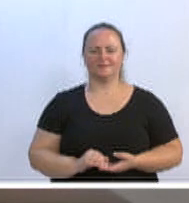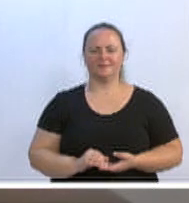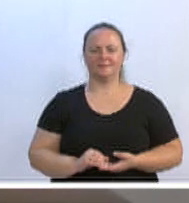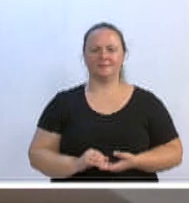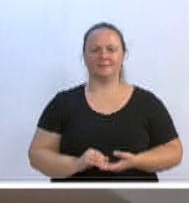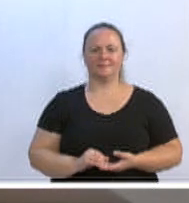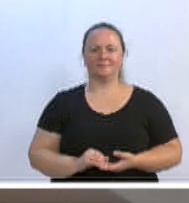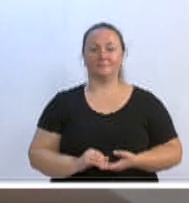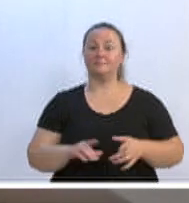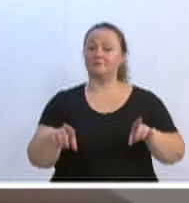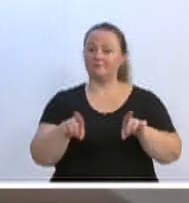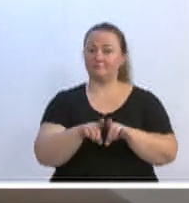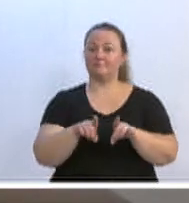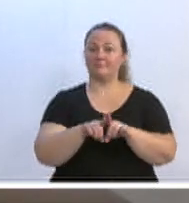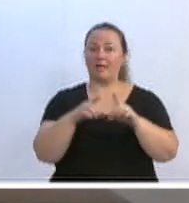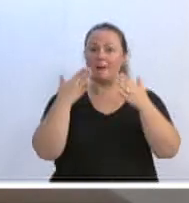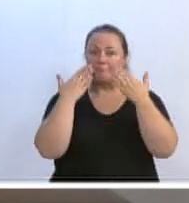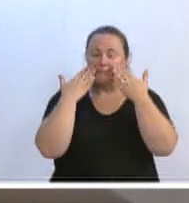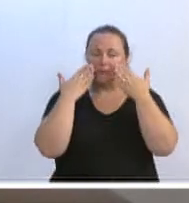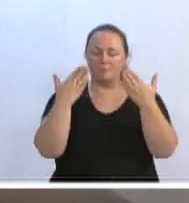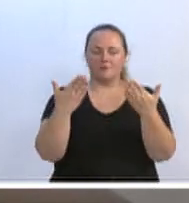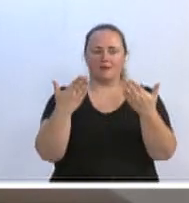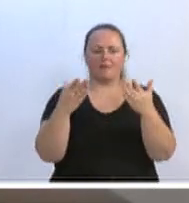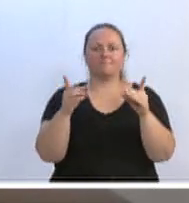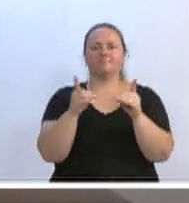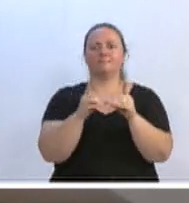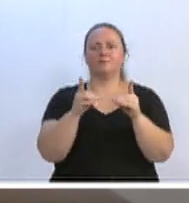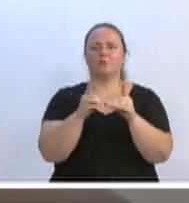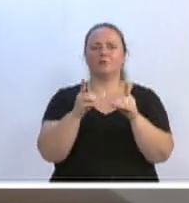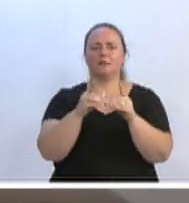destacar uma doutrina, que é a maior doutrina da Bíblia.